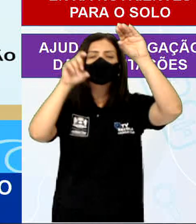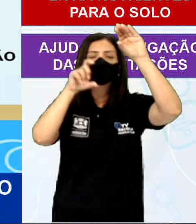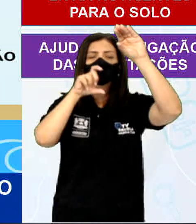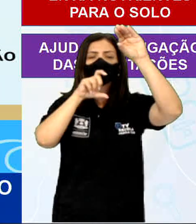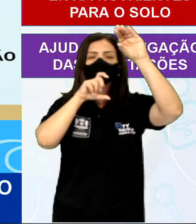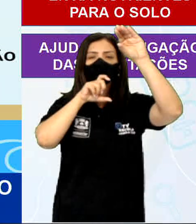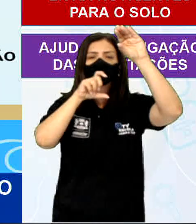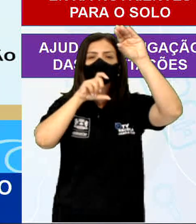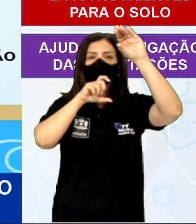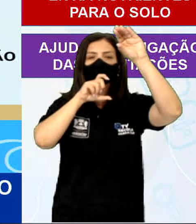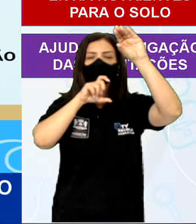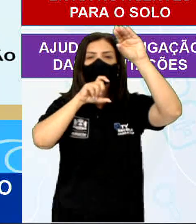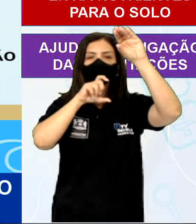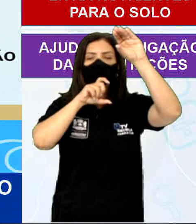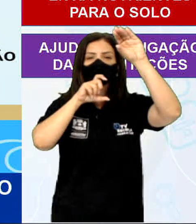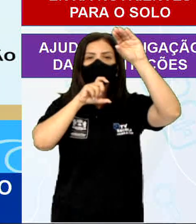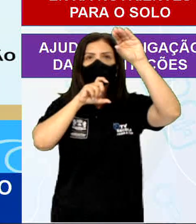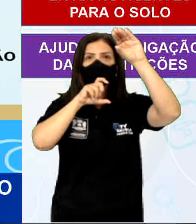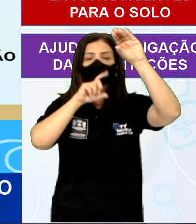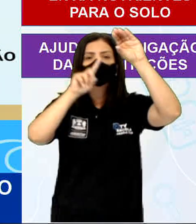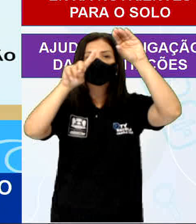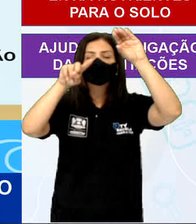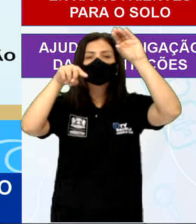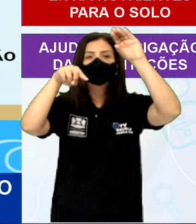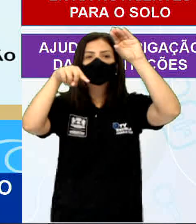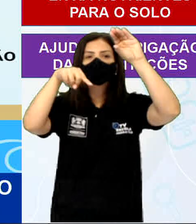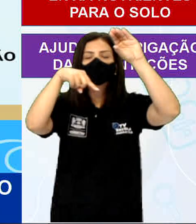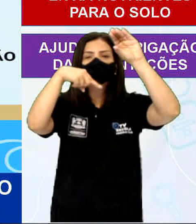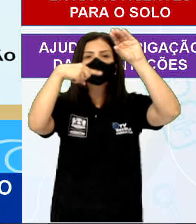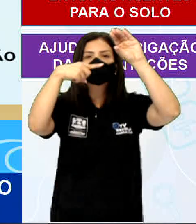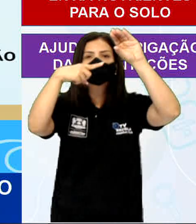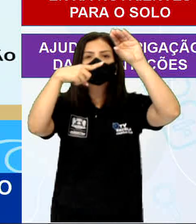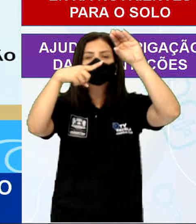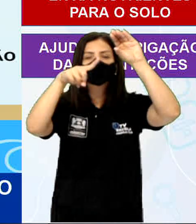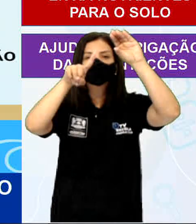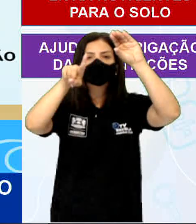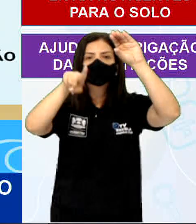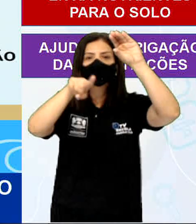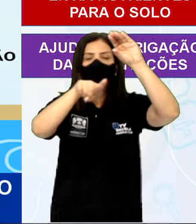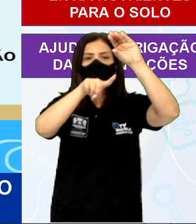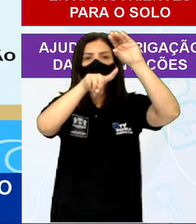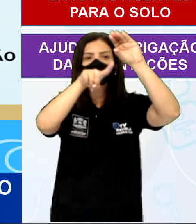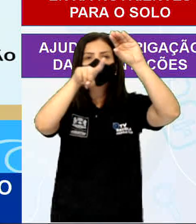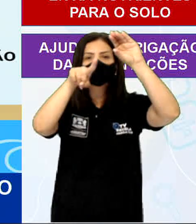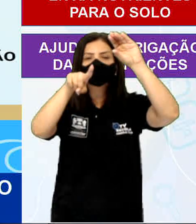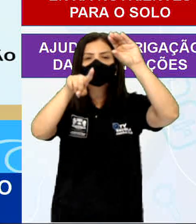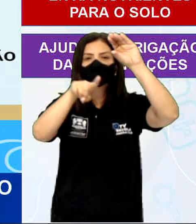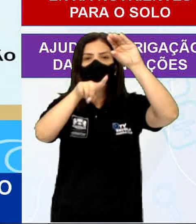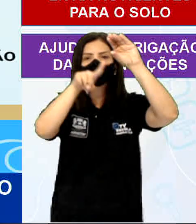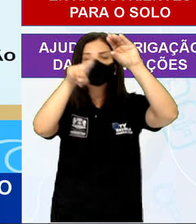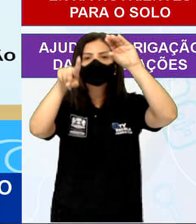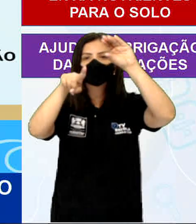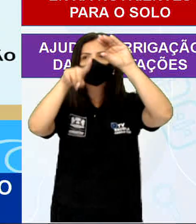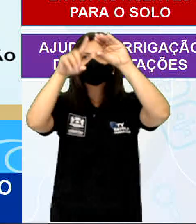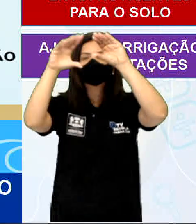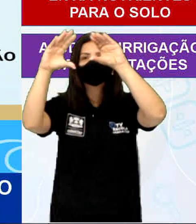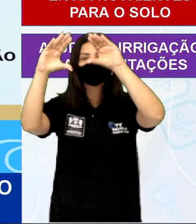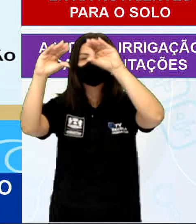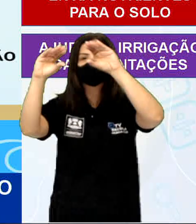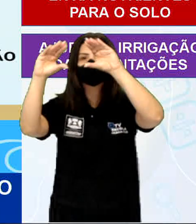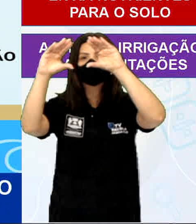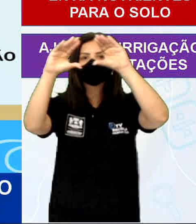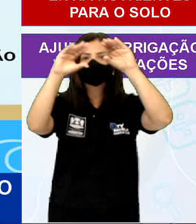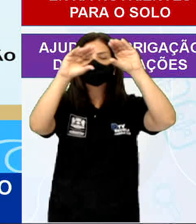se condensa, ou seja, ela realiza a condensação e pela aglomeração de várias